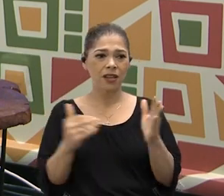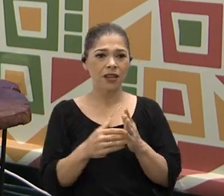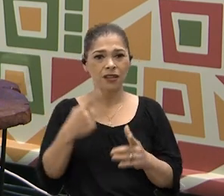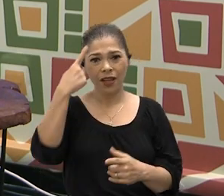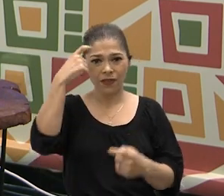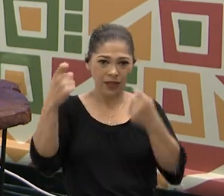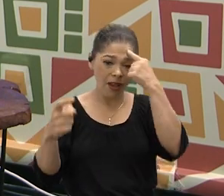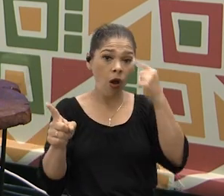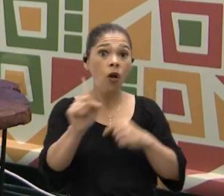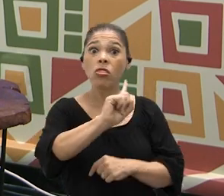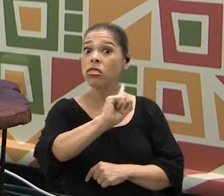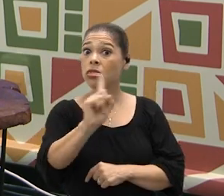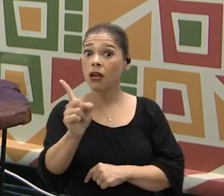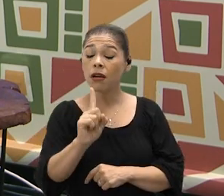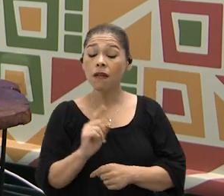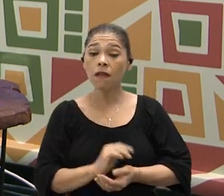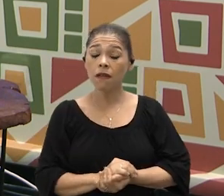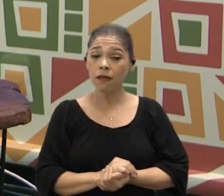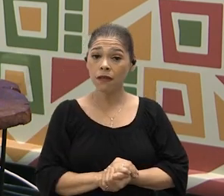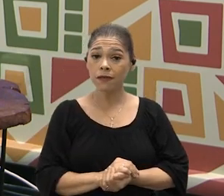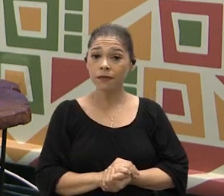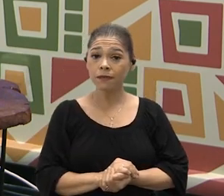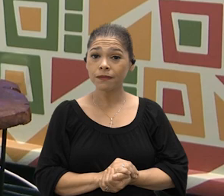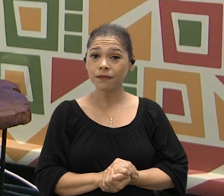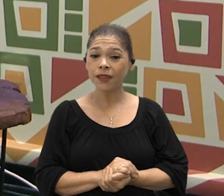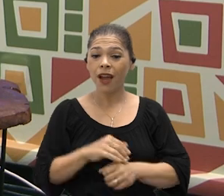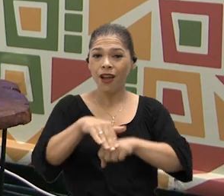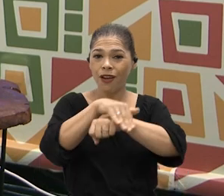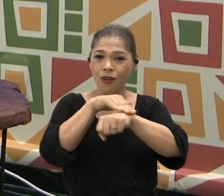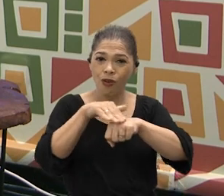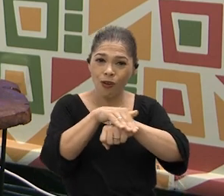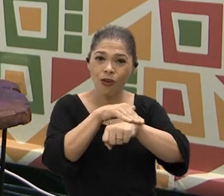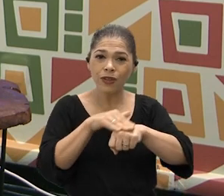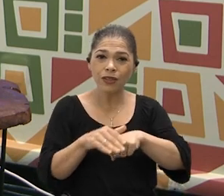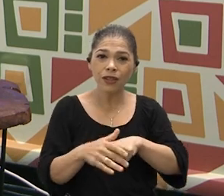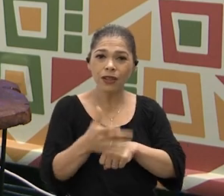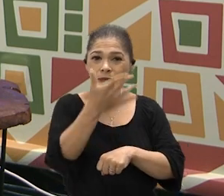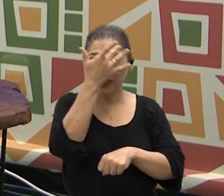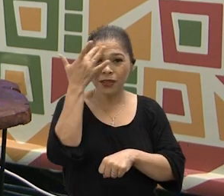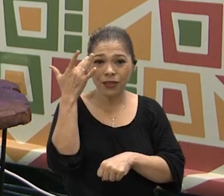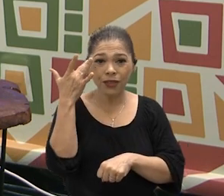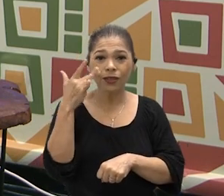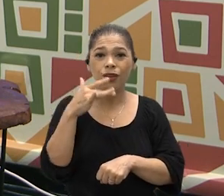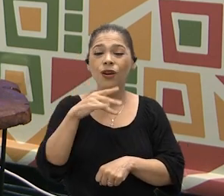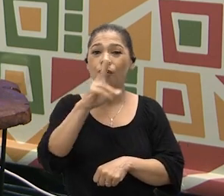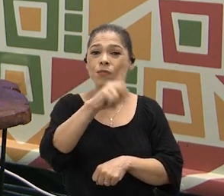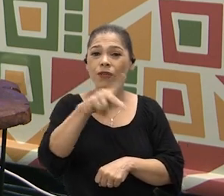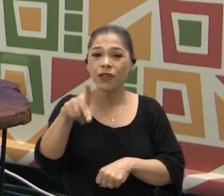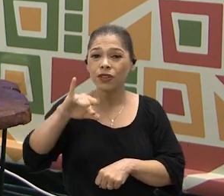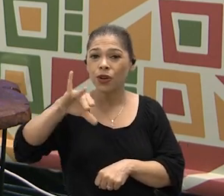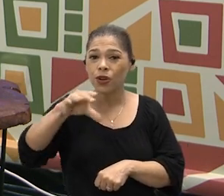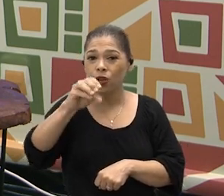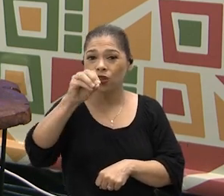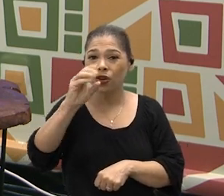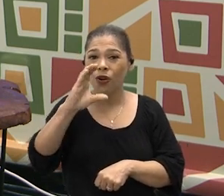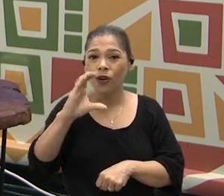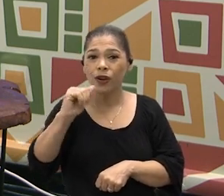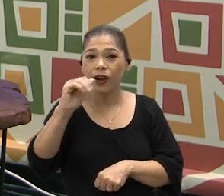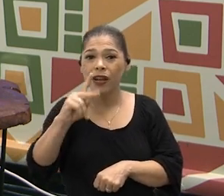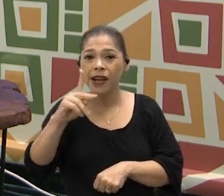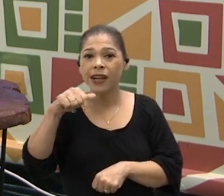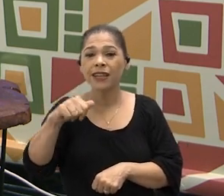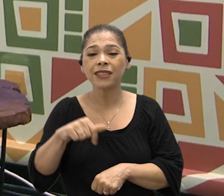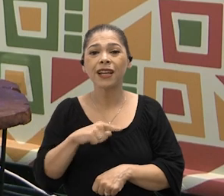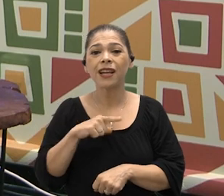de prefeito e não eu conversando com o professor João canta que inclusive foi entrevistado aqui nosso